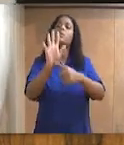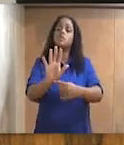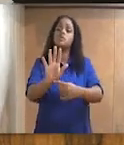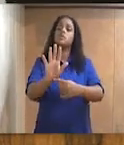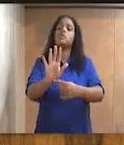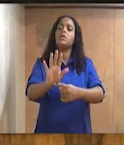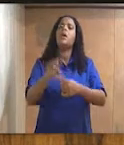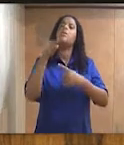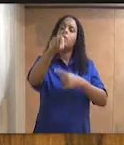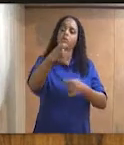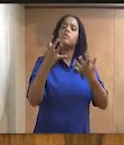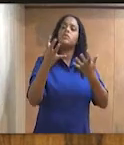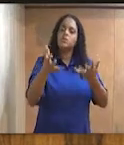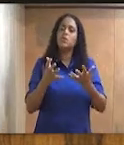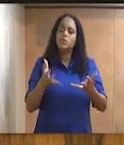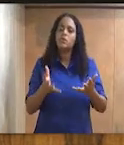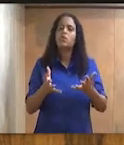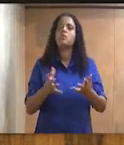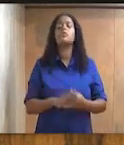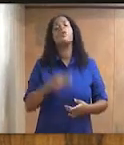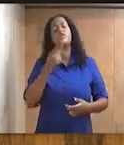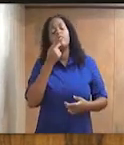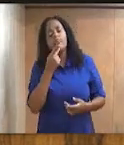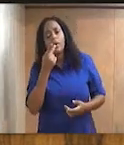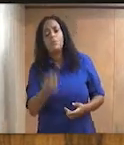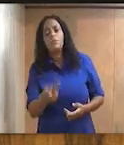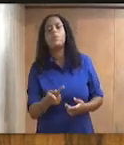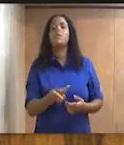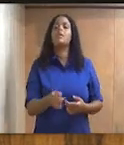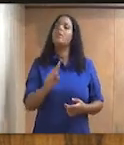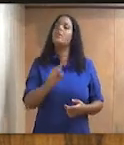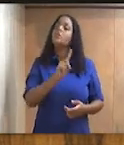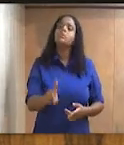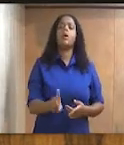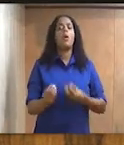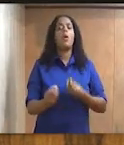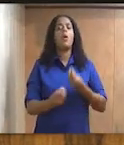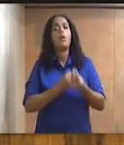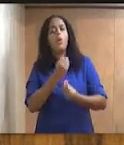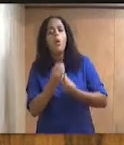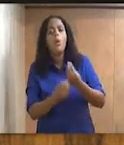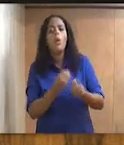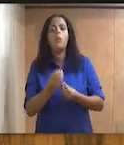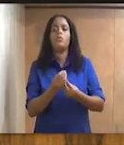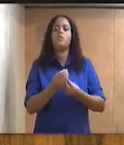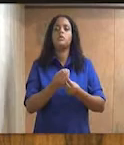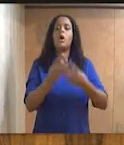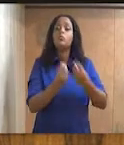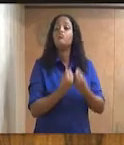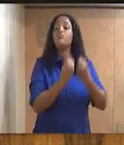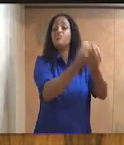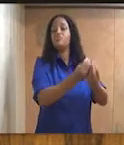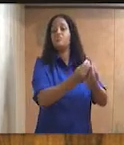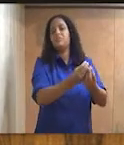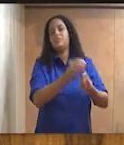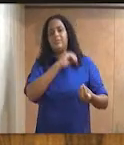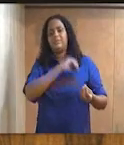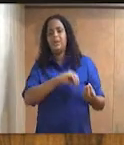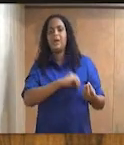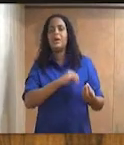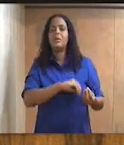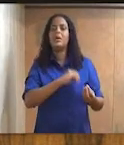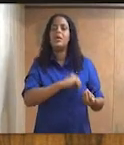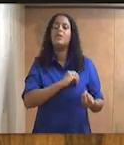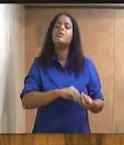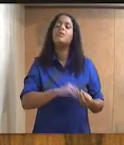proposta. E ele reafirmou que não há possibilidade dessa antecipação, visto que o reajuste